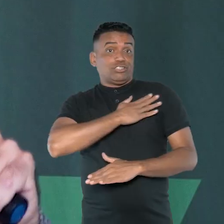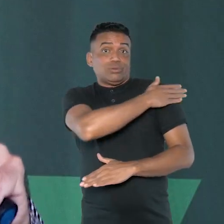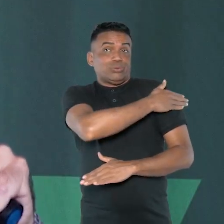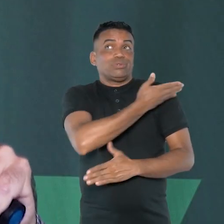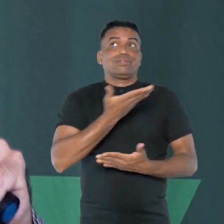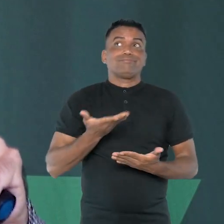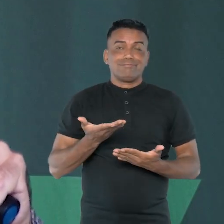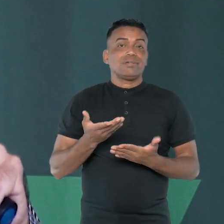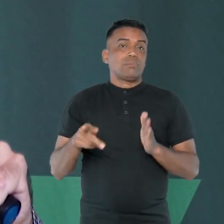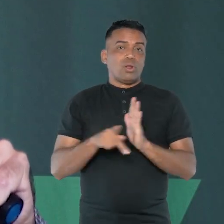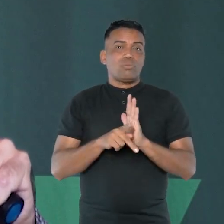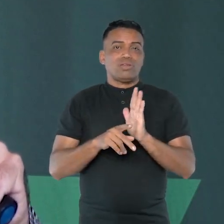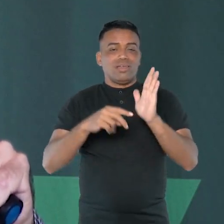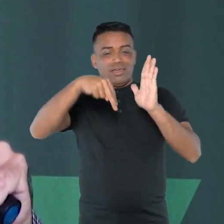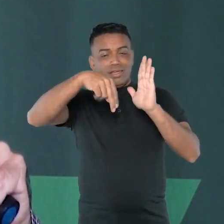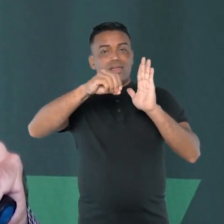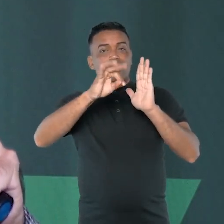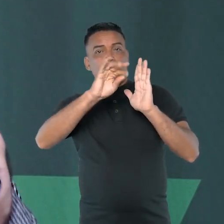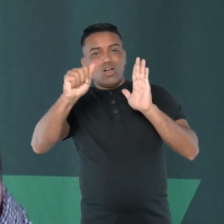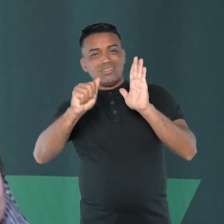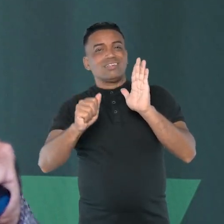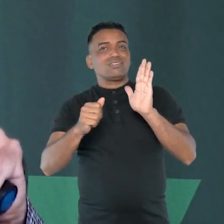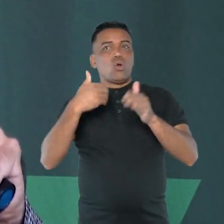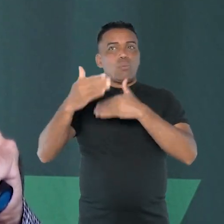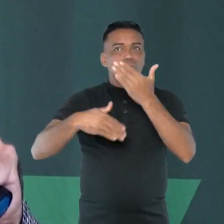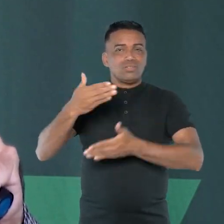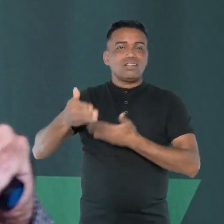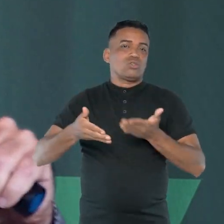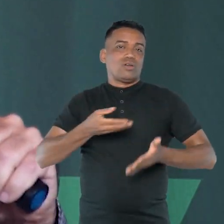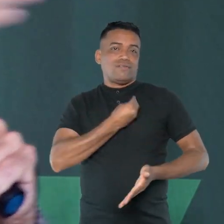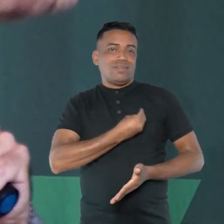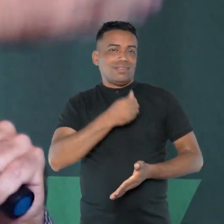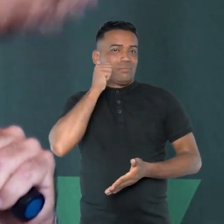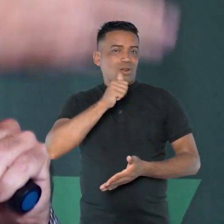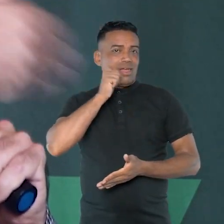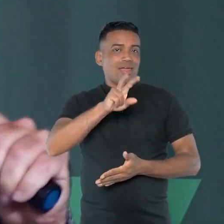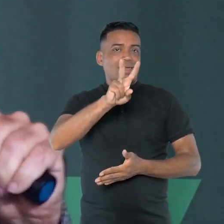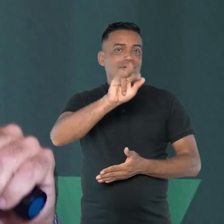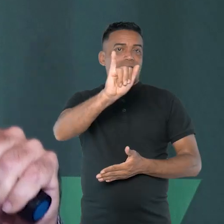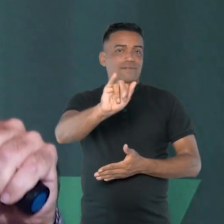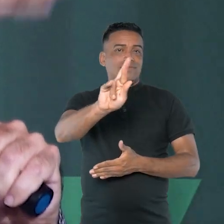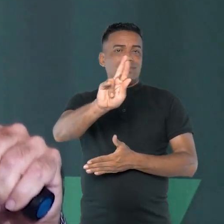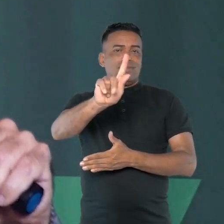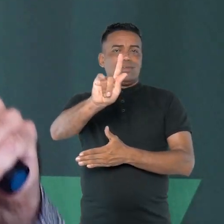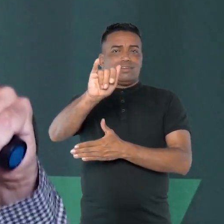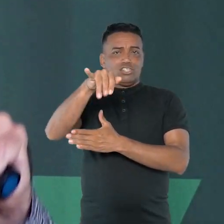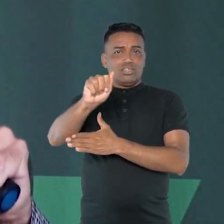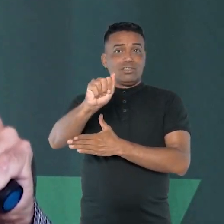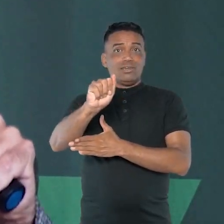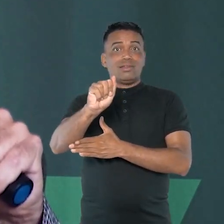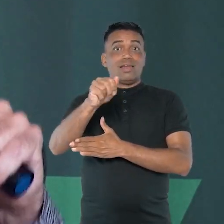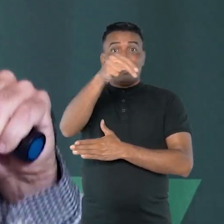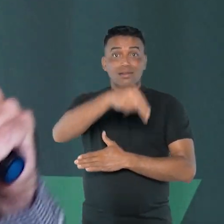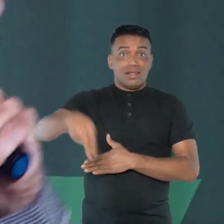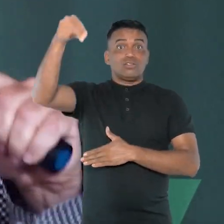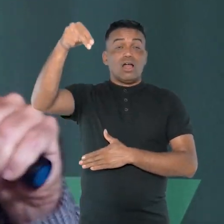muito fascinante, mas que está nas notas, dá para entender um pouco da trajetória dela, mas que ela não chega a ser uma editora, como você falou, de conseguir também esse alcance nacional,